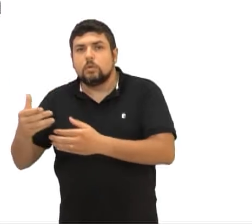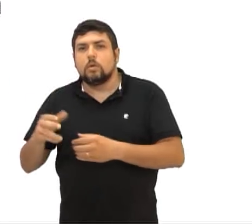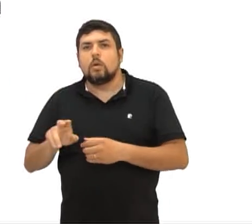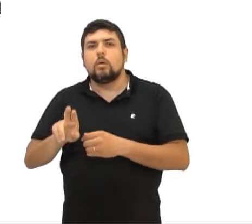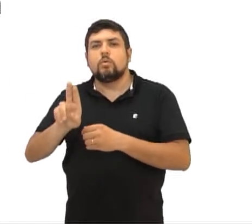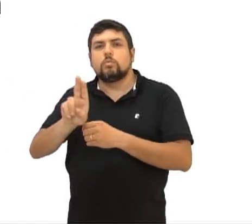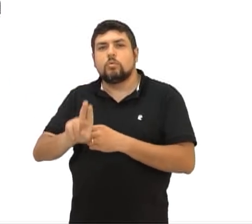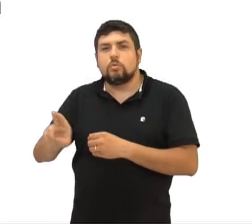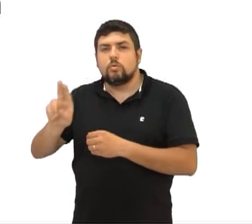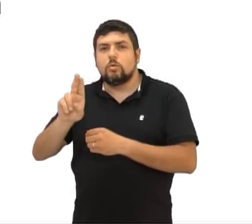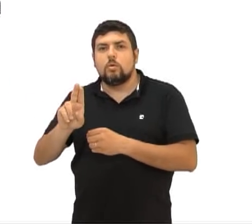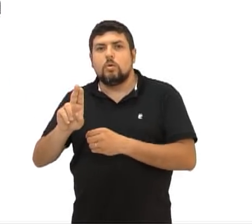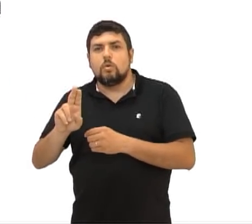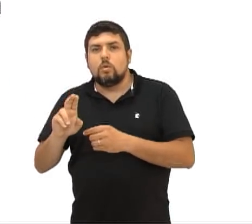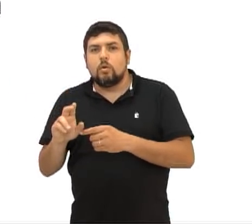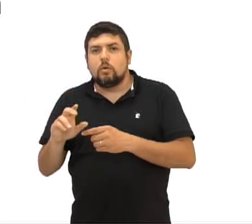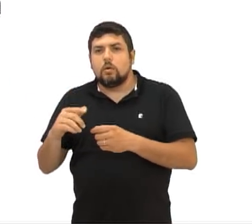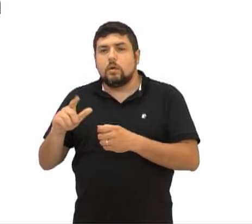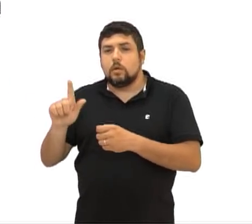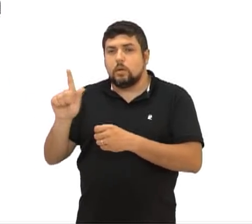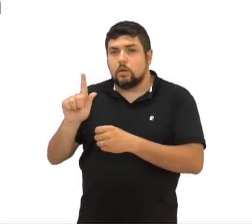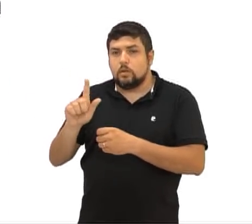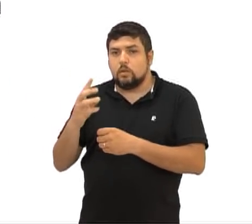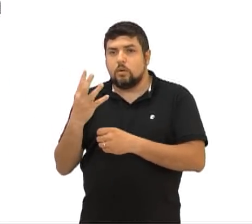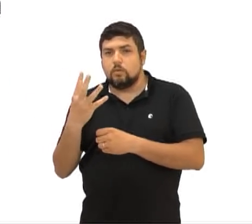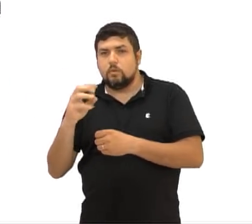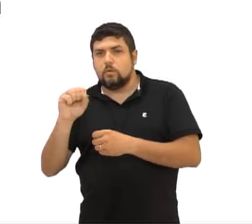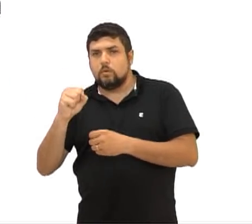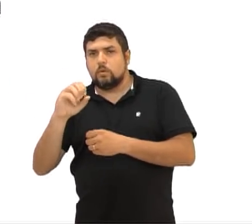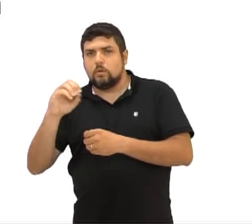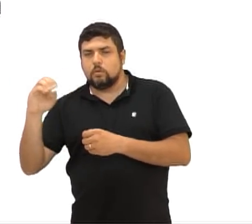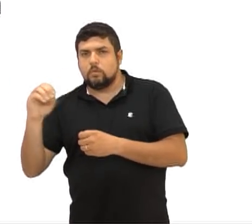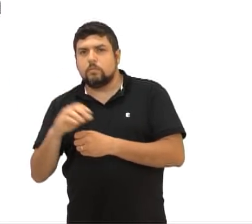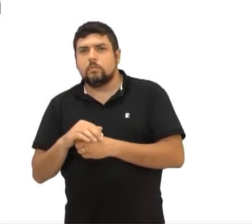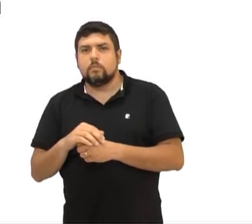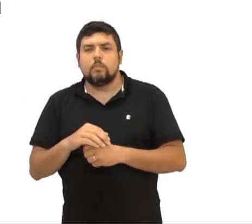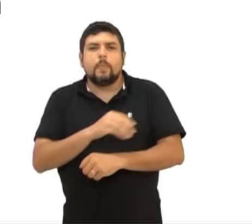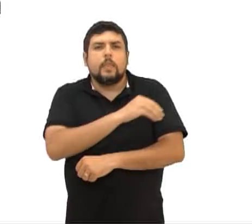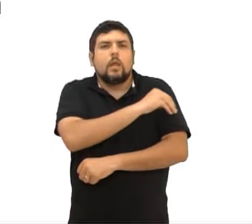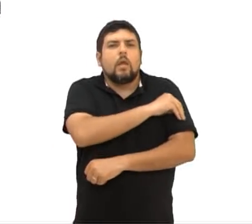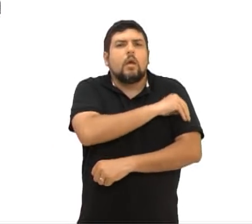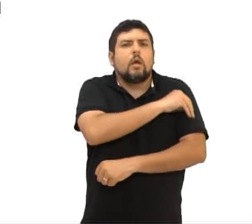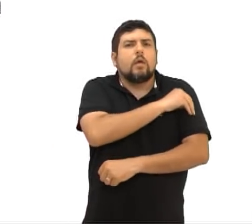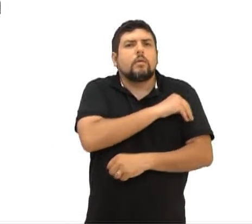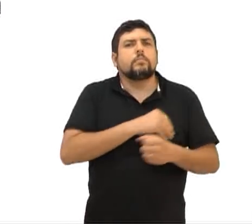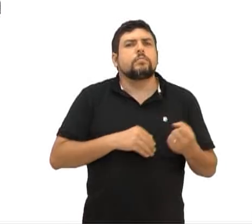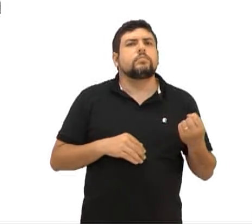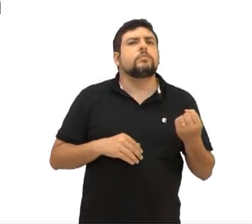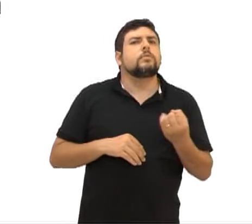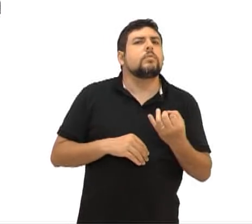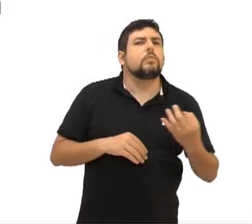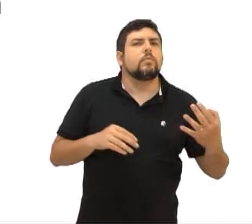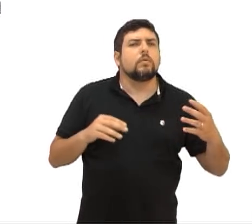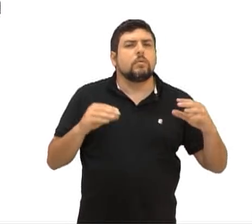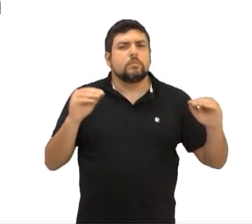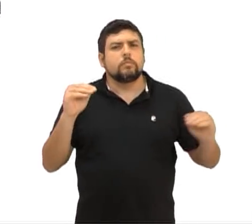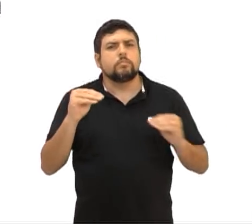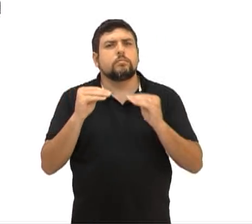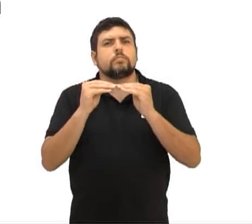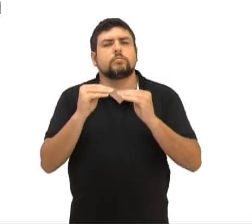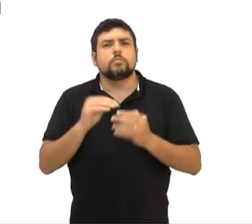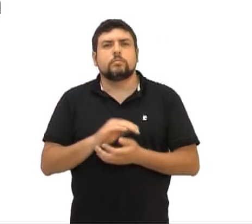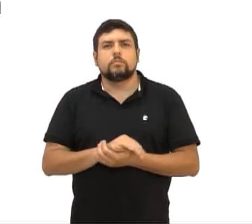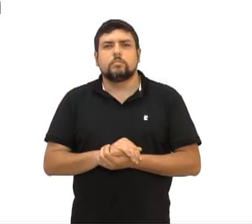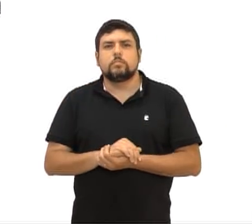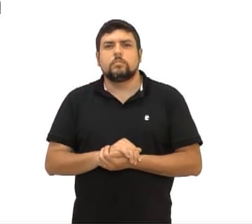4.800 litros de gasolina. Quantos litros de álcool foram misturados a esse volume de gasolina?